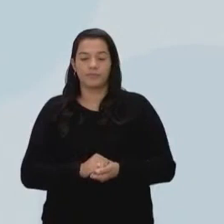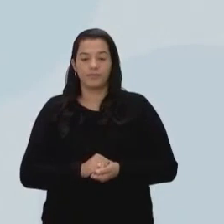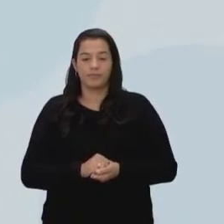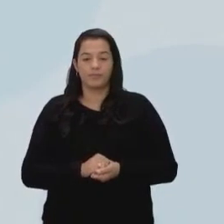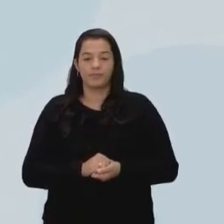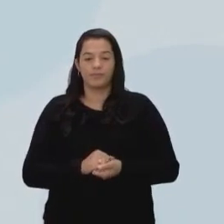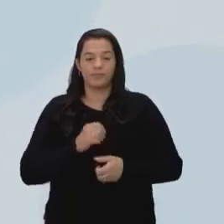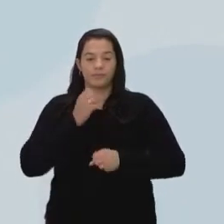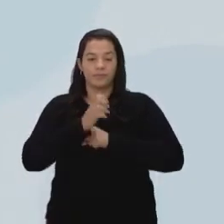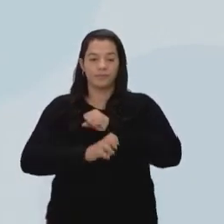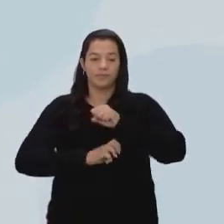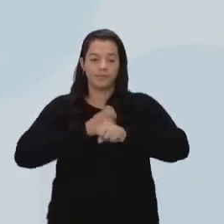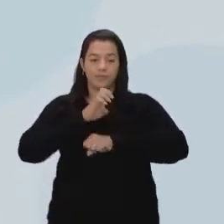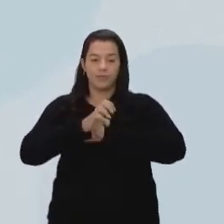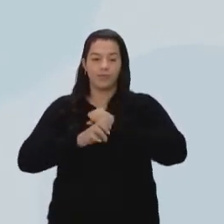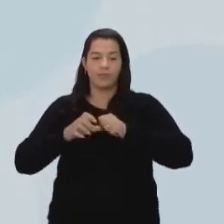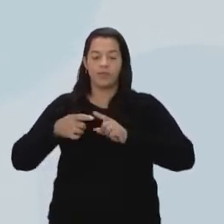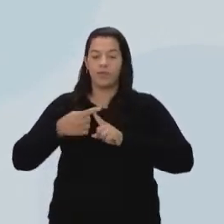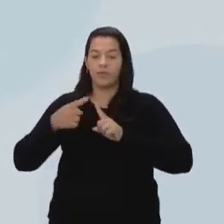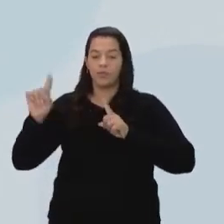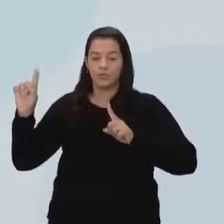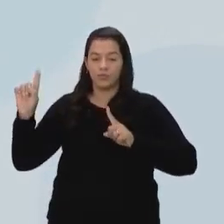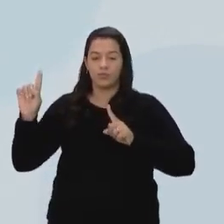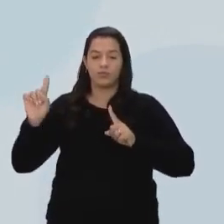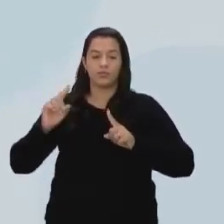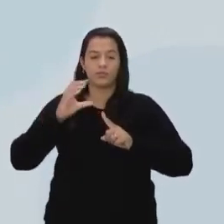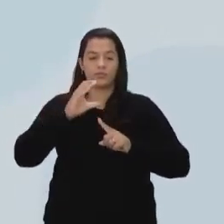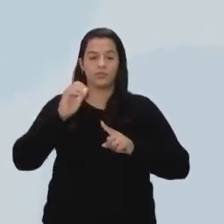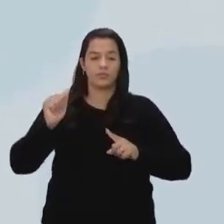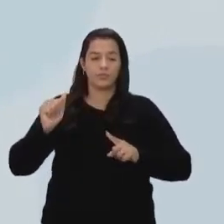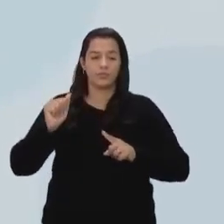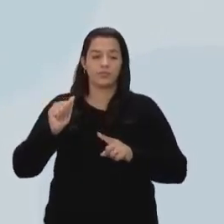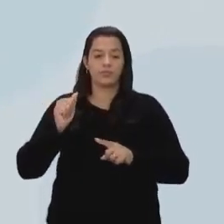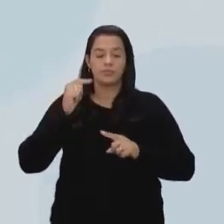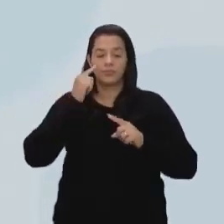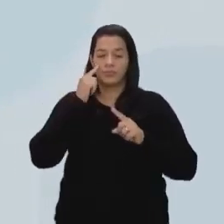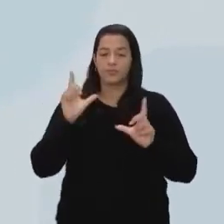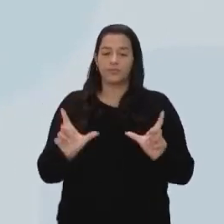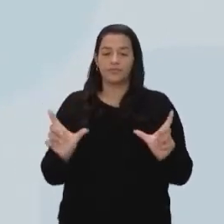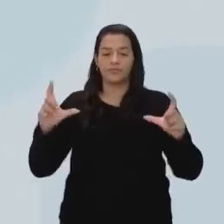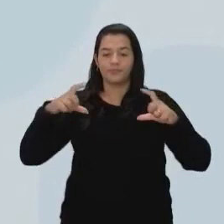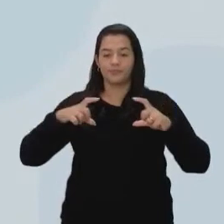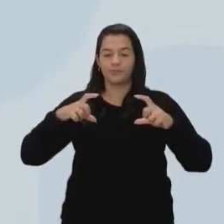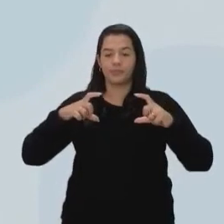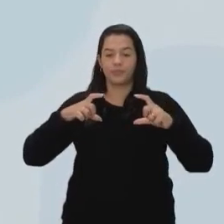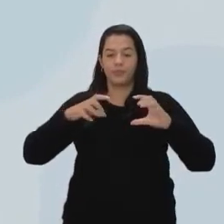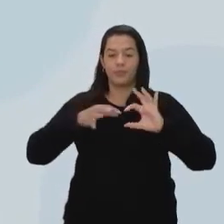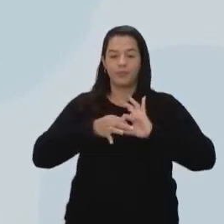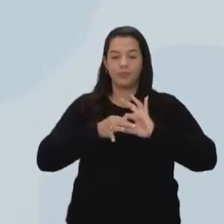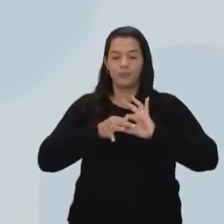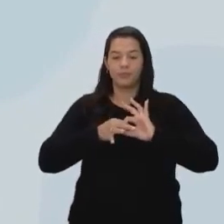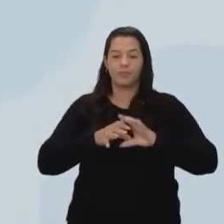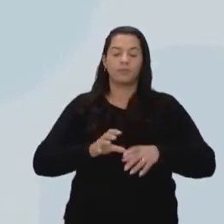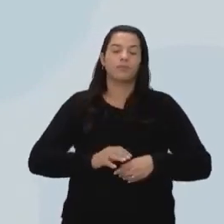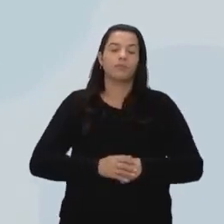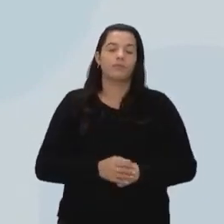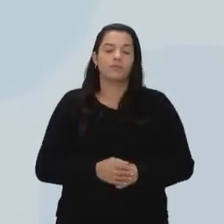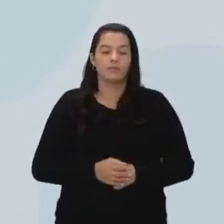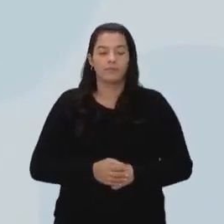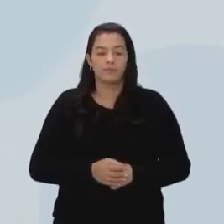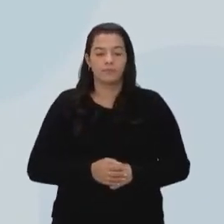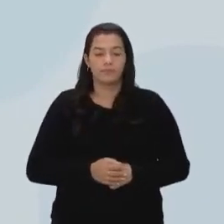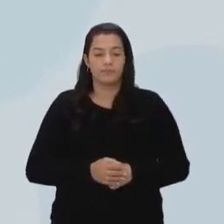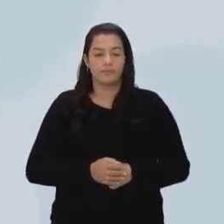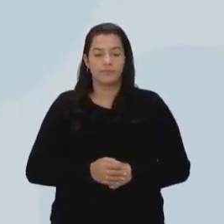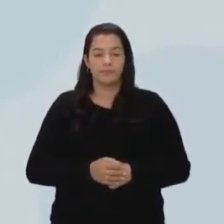um elétron do cálcio da última camada, recebendo um elétron do cálcio da